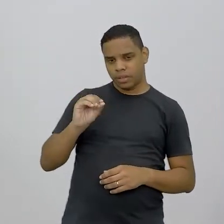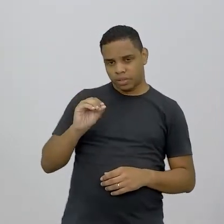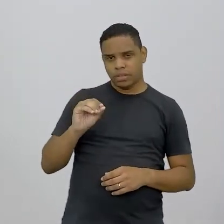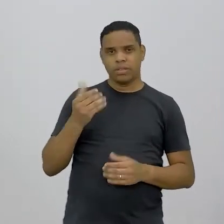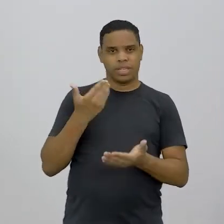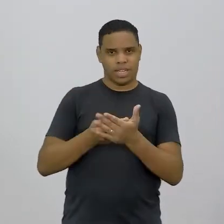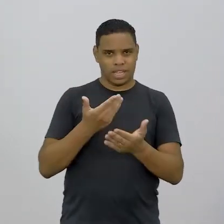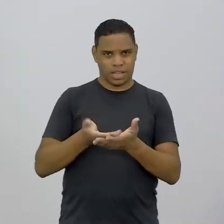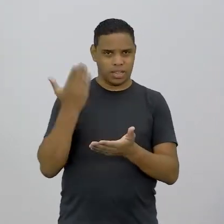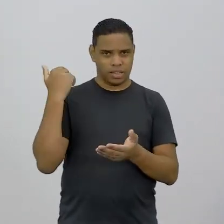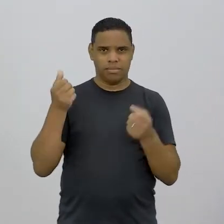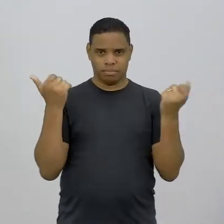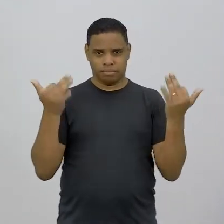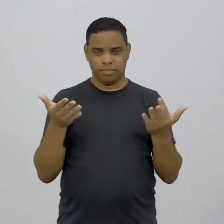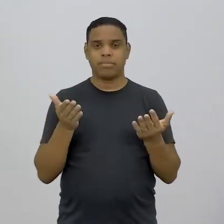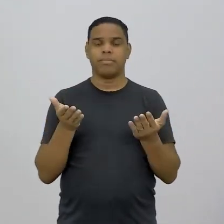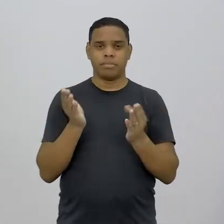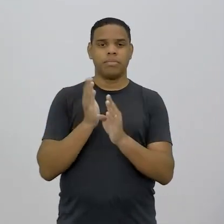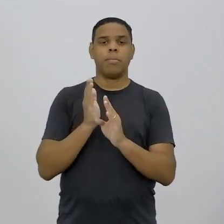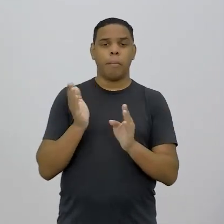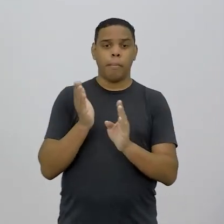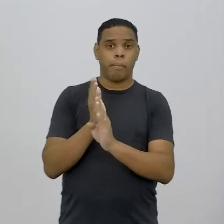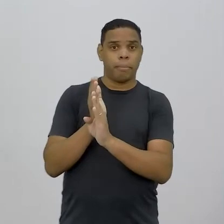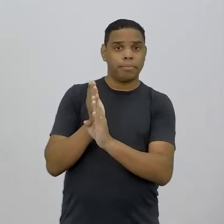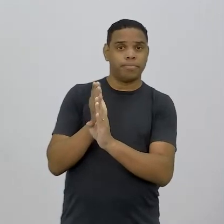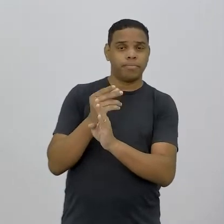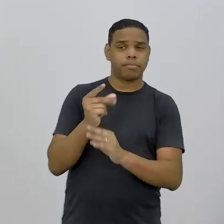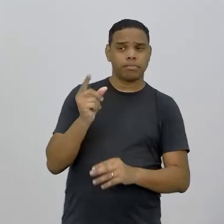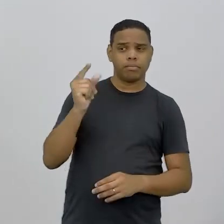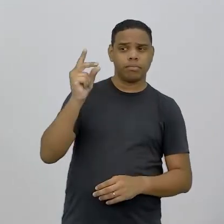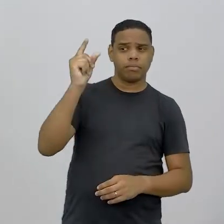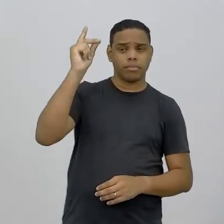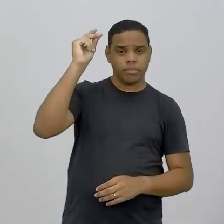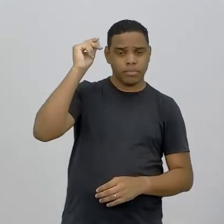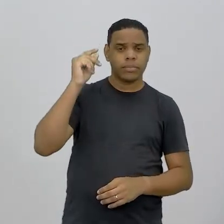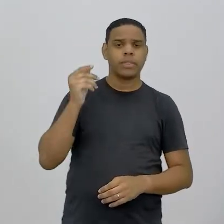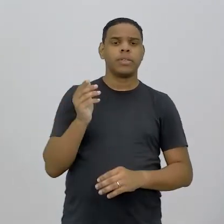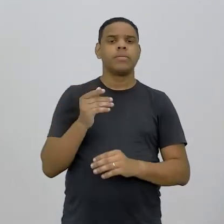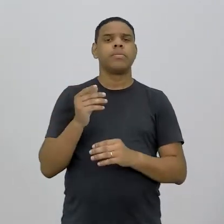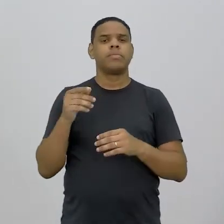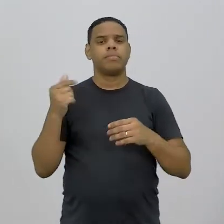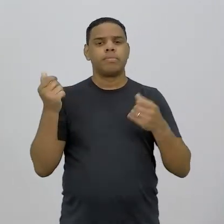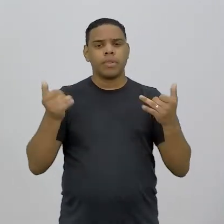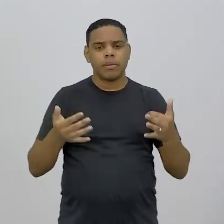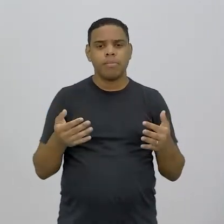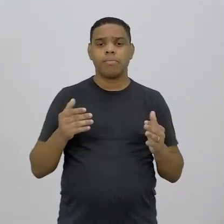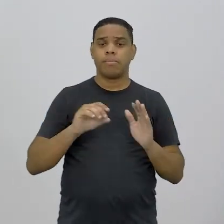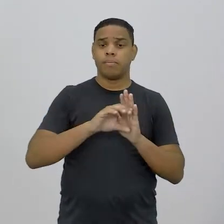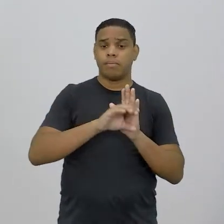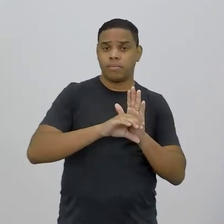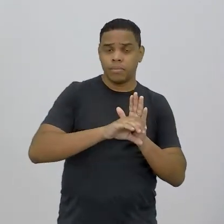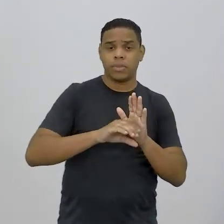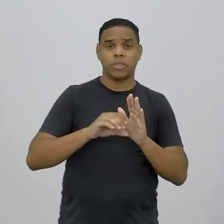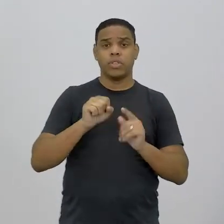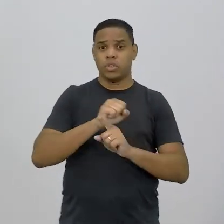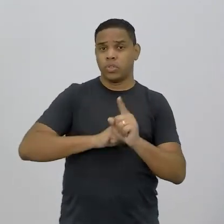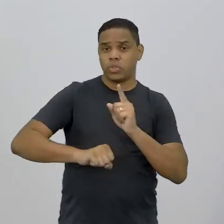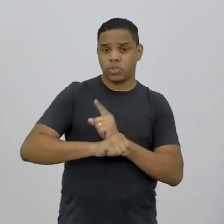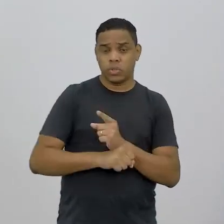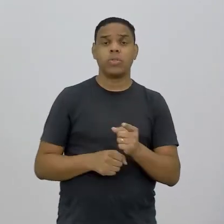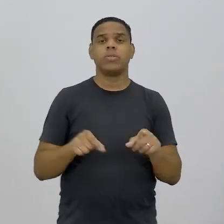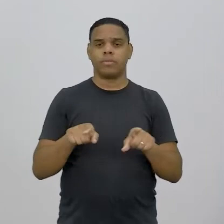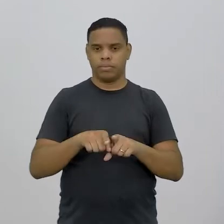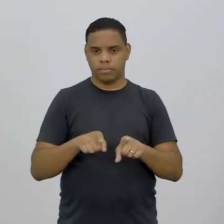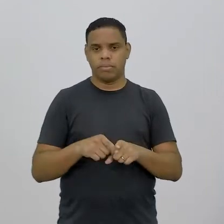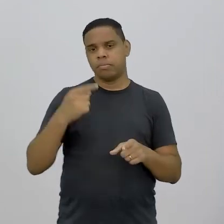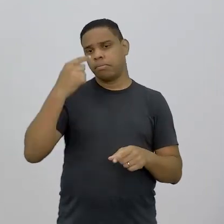última aula, né? Agora a gente está retrocedendo ainda mais no tempo, porque a gente vai falar de alguns conceitos de sociologia que também são